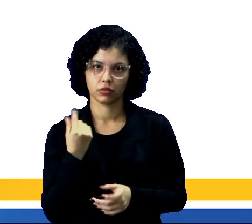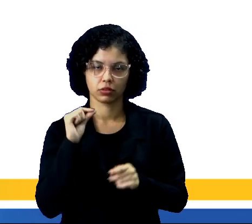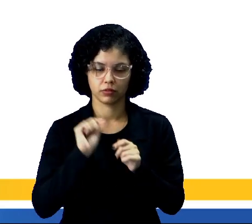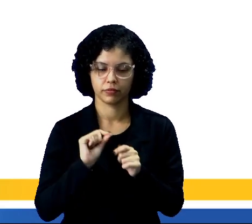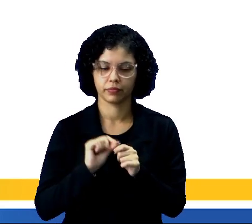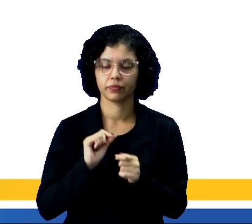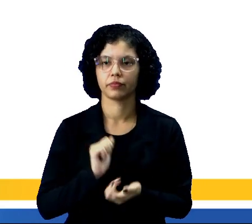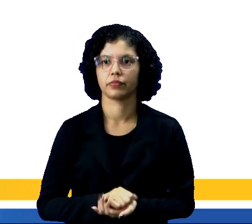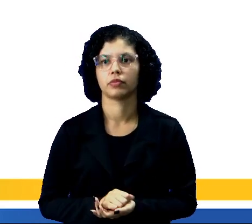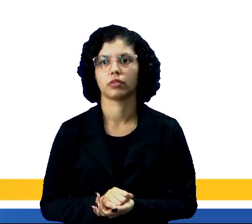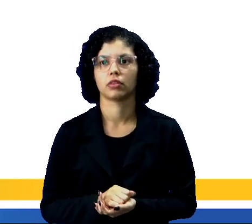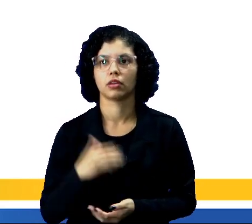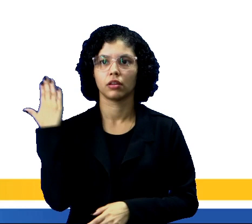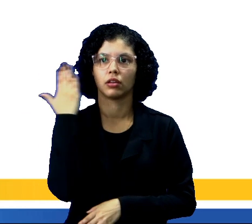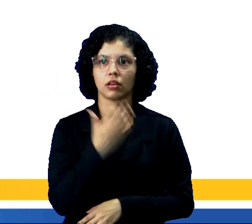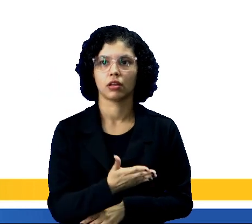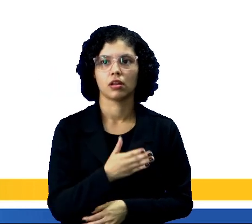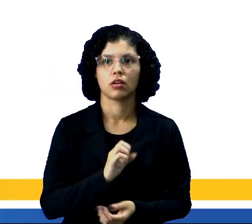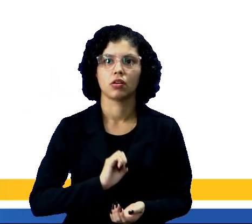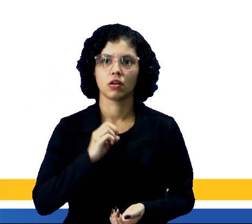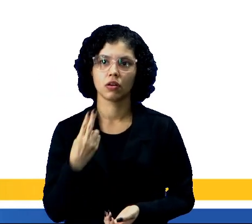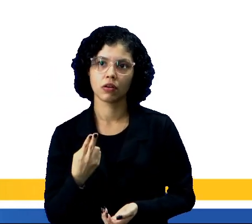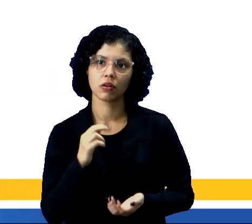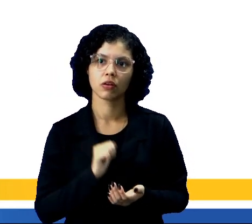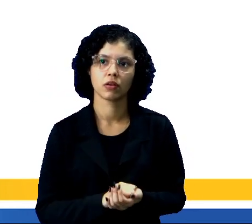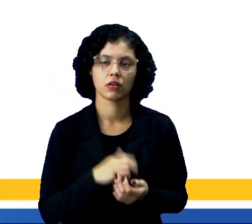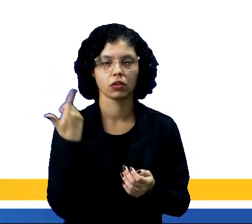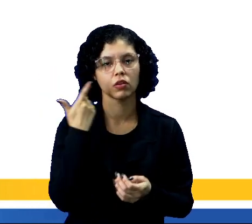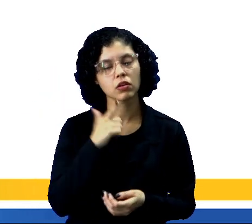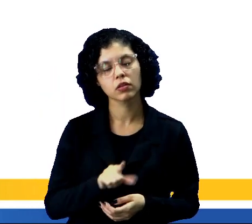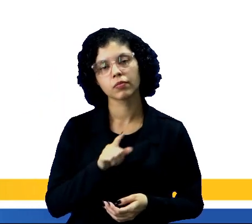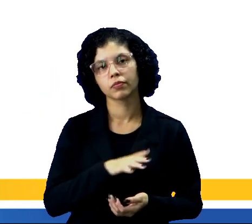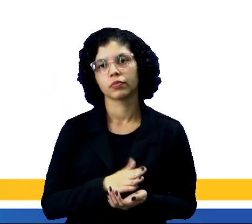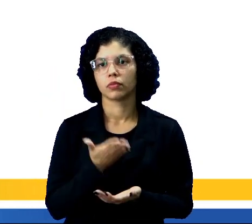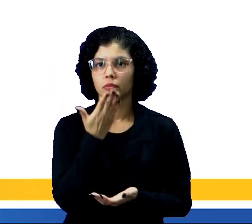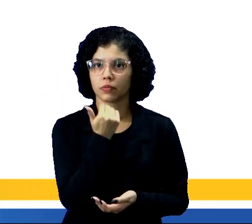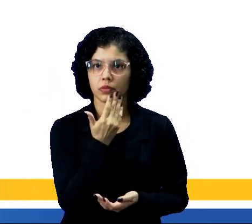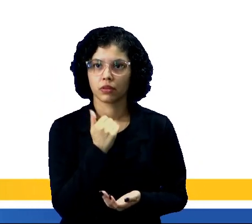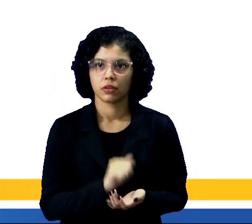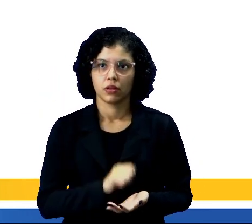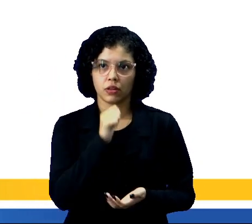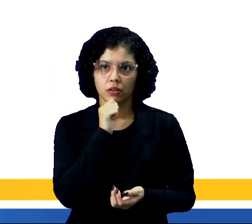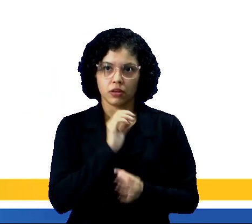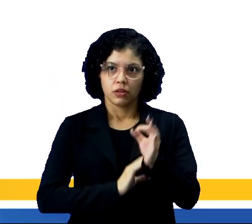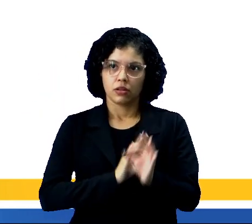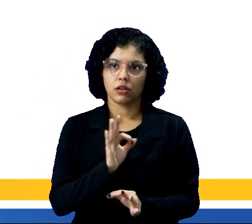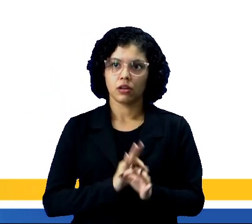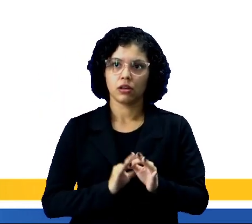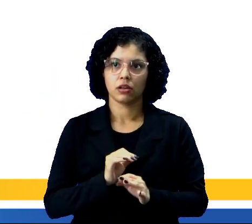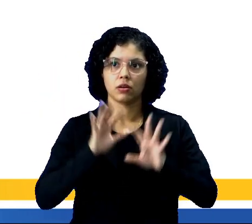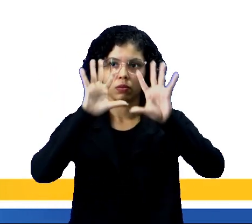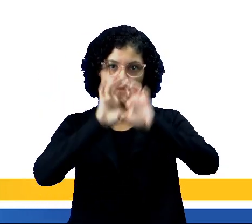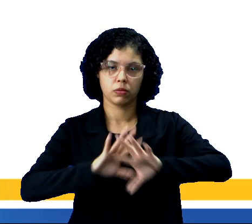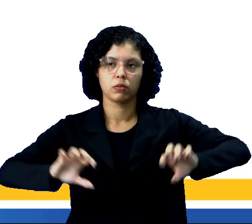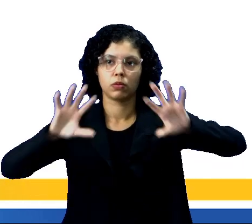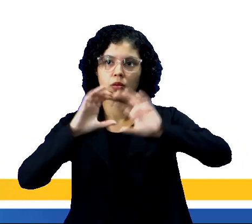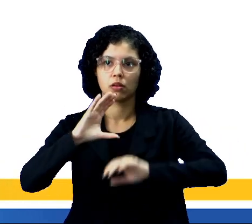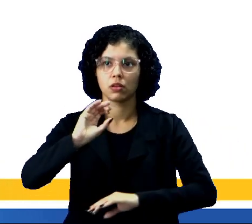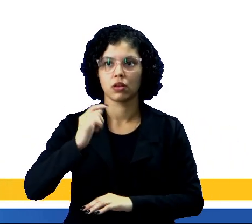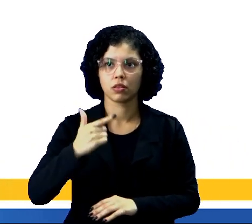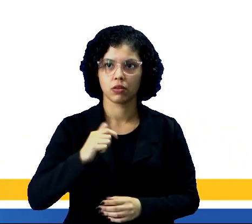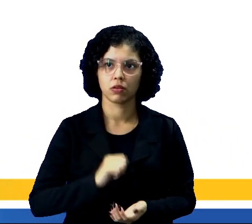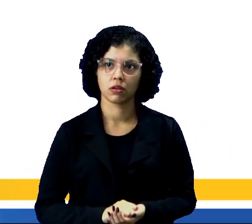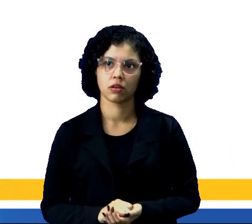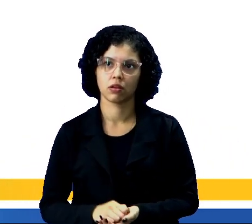de realizar a fotossíntese, direta ou indiretamente, para conseguirmos o nosso alimento. além da manutenção das taxas de gases de CO2